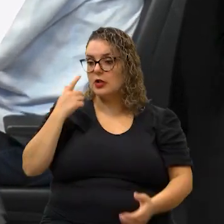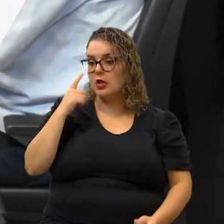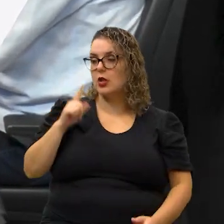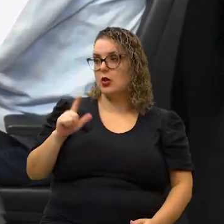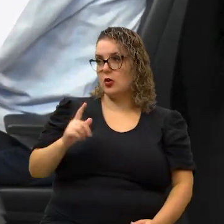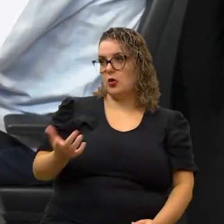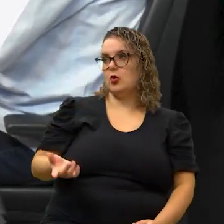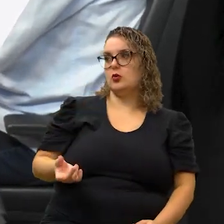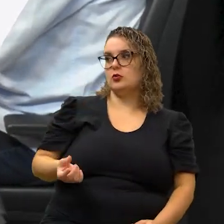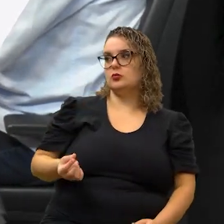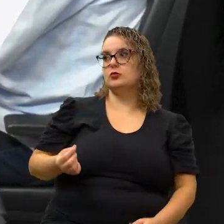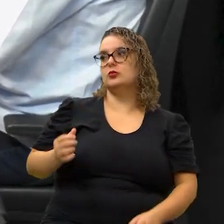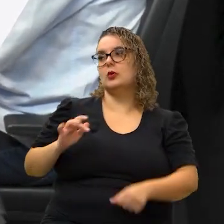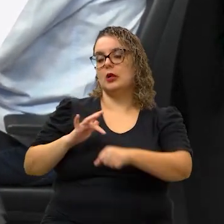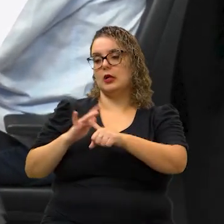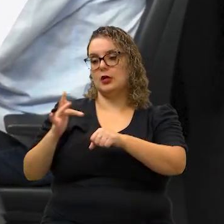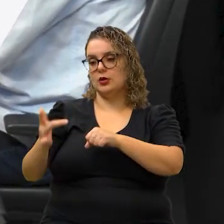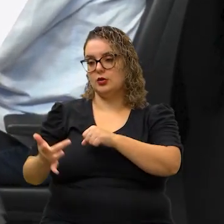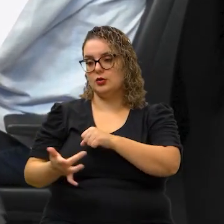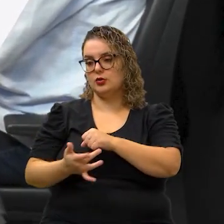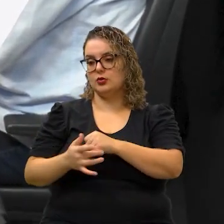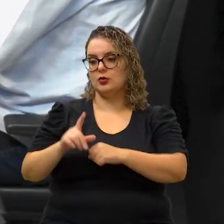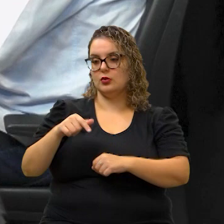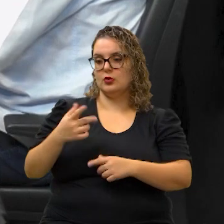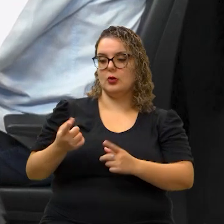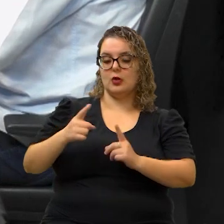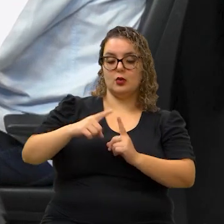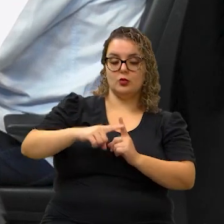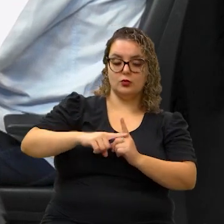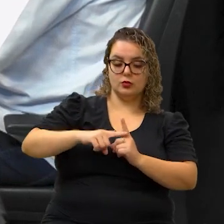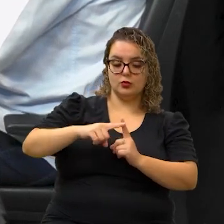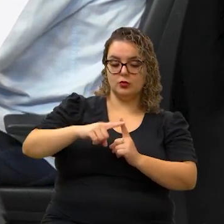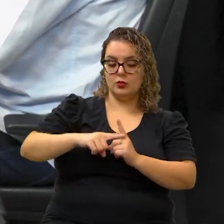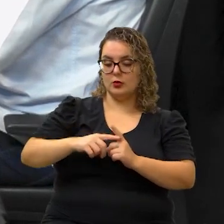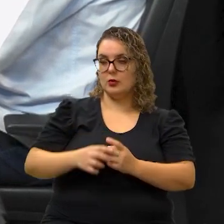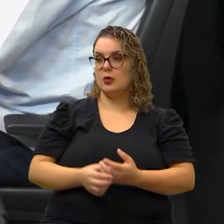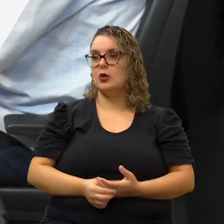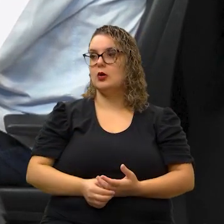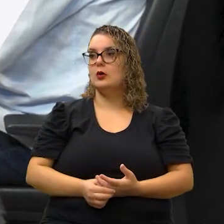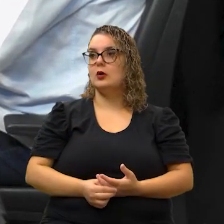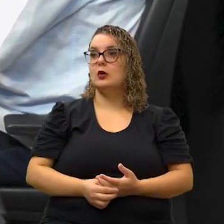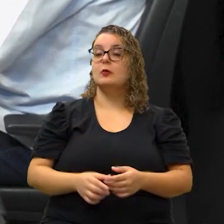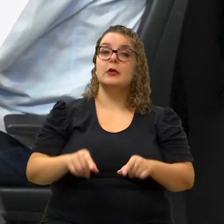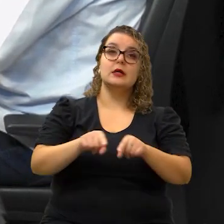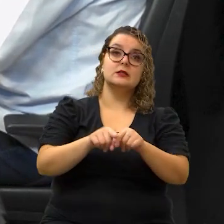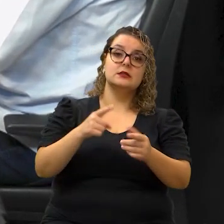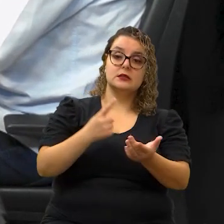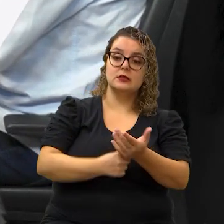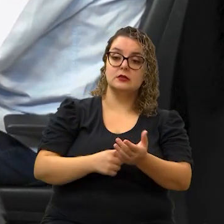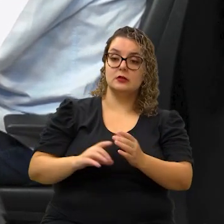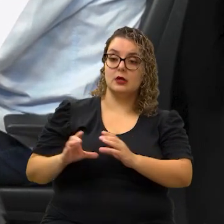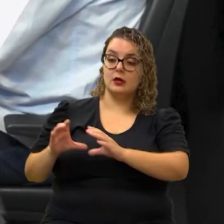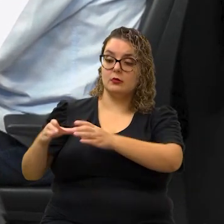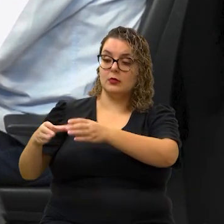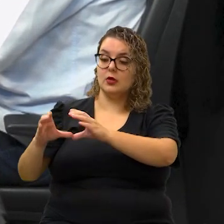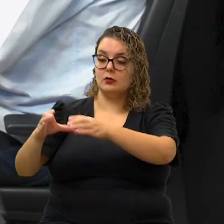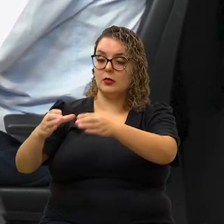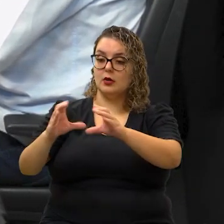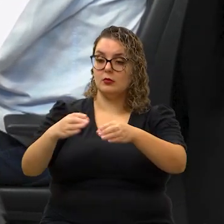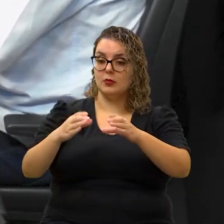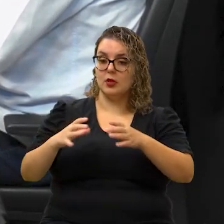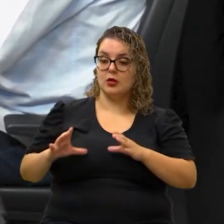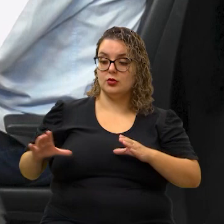isso porque, claro, a rede social, ela é um termômetro, mas ela também é marcada por